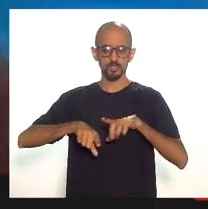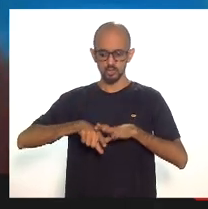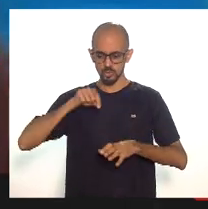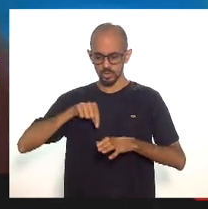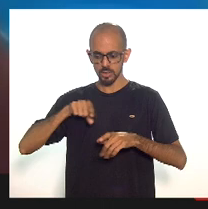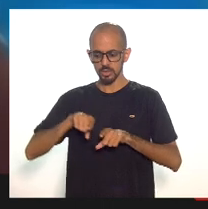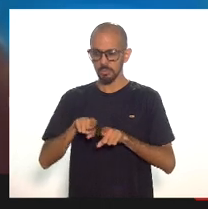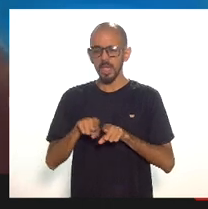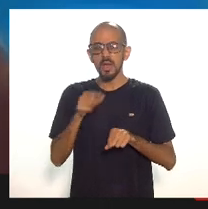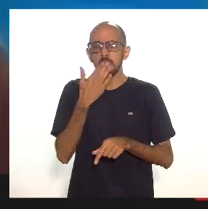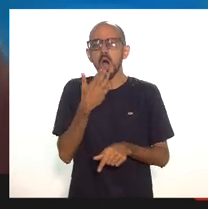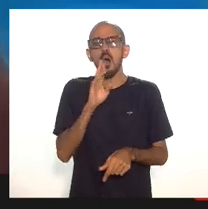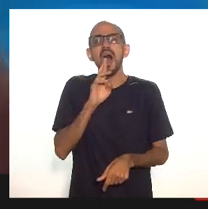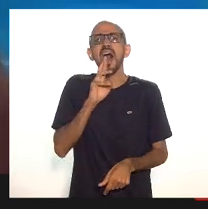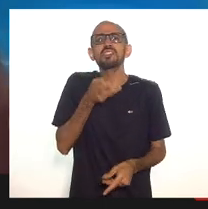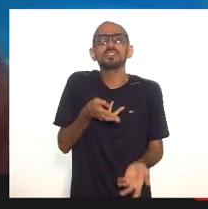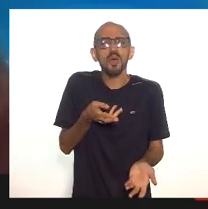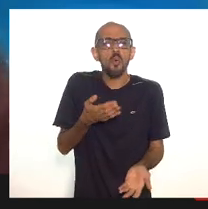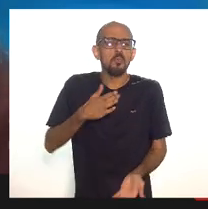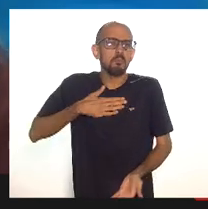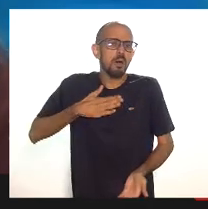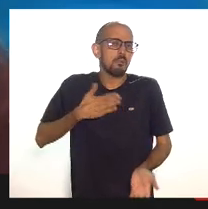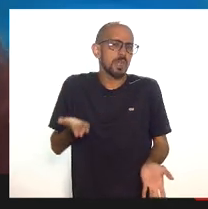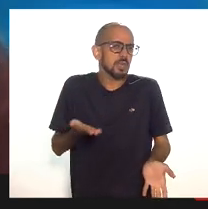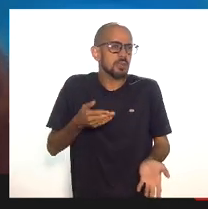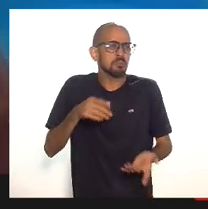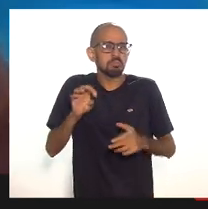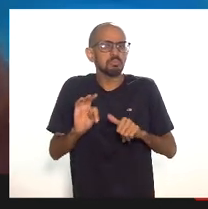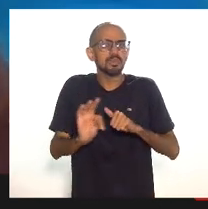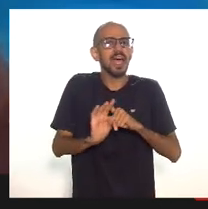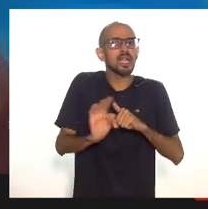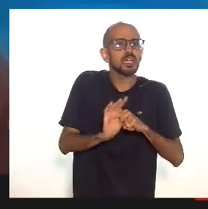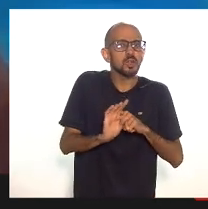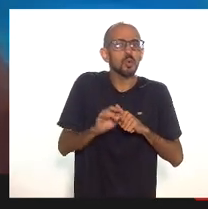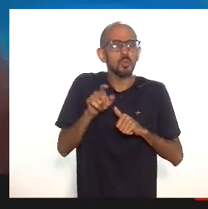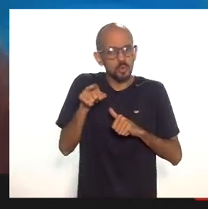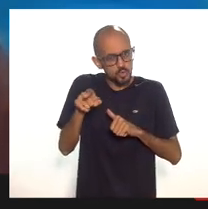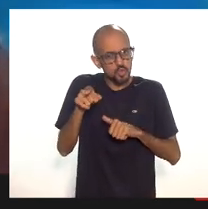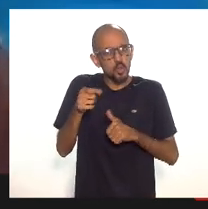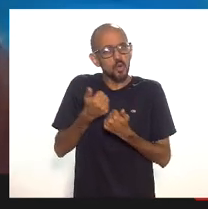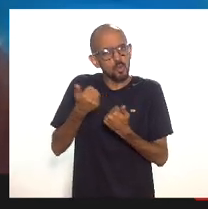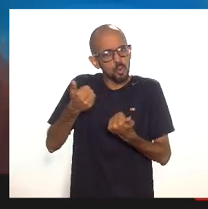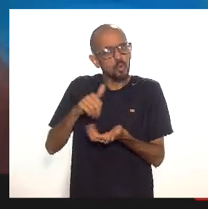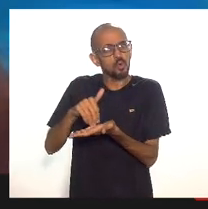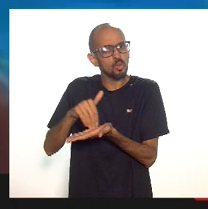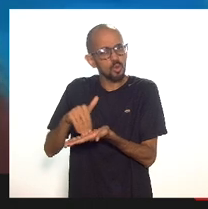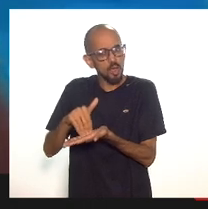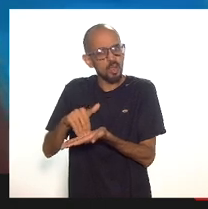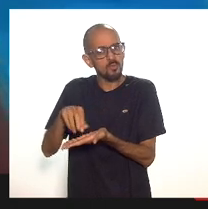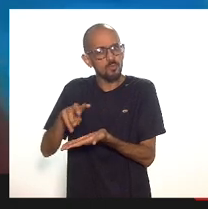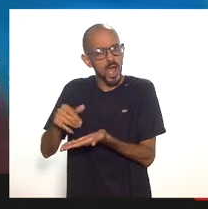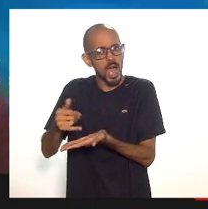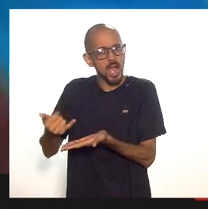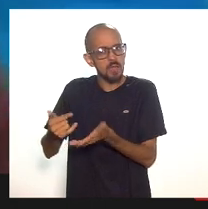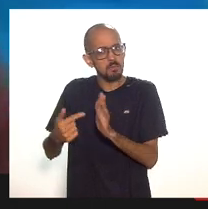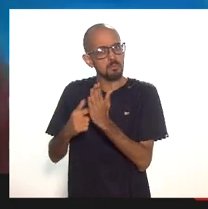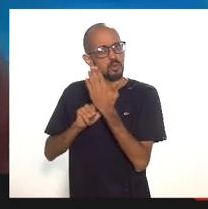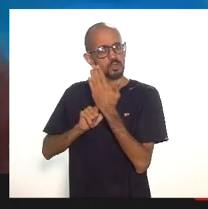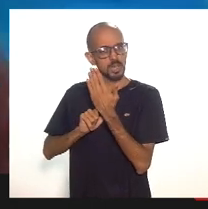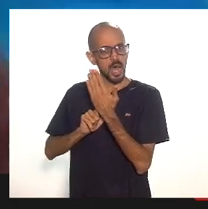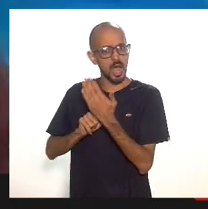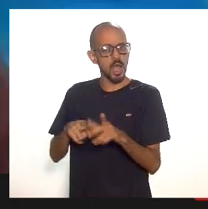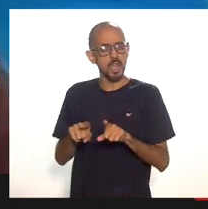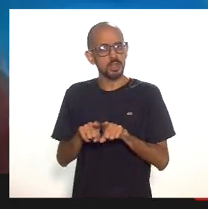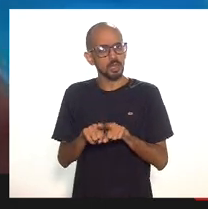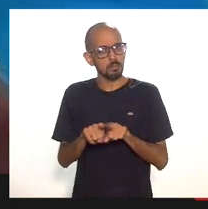alguns hospitais. Qual é a razão técnica que o senhor, como superintendente, pode nos mostrar? E, finalmente, o que o senhor tem a nos dizer sobre a falta